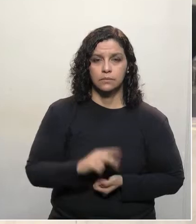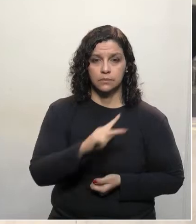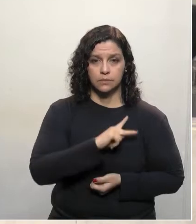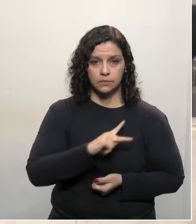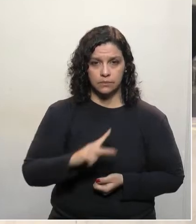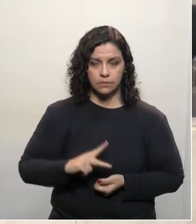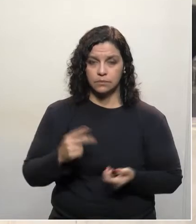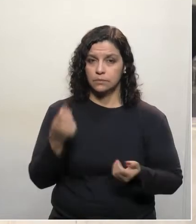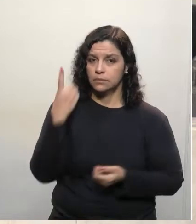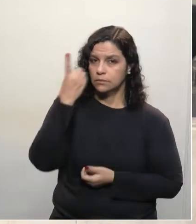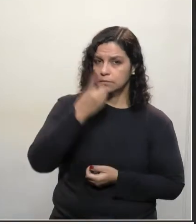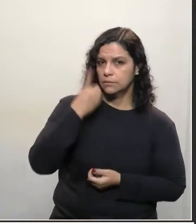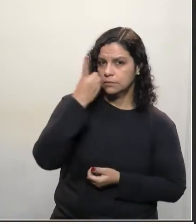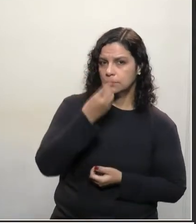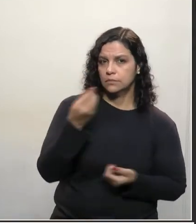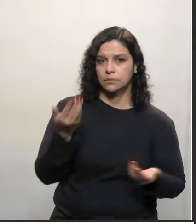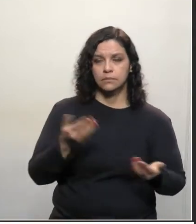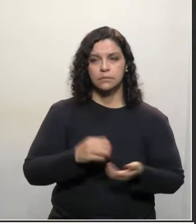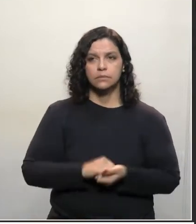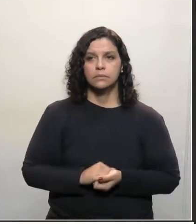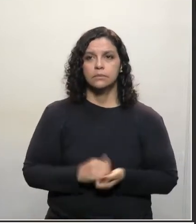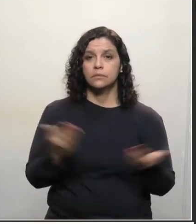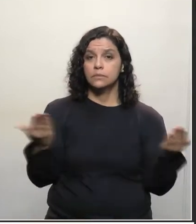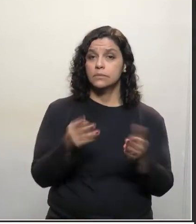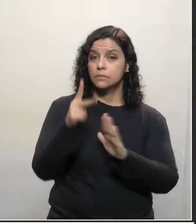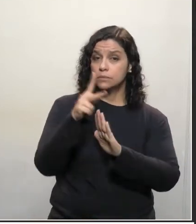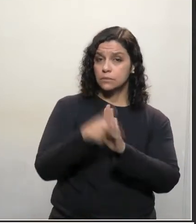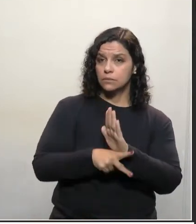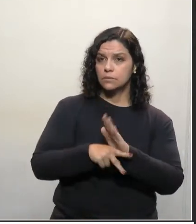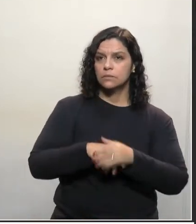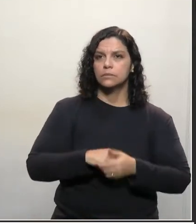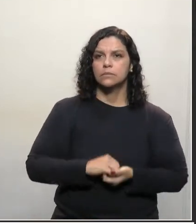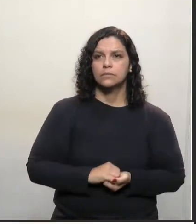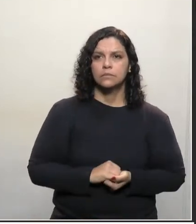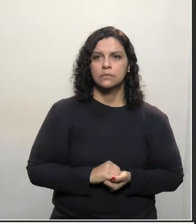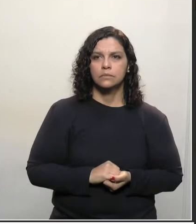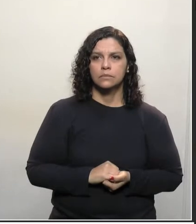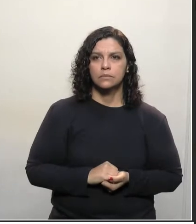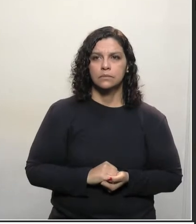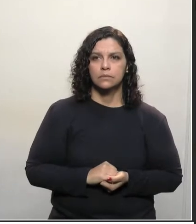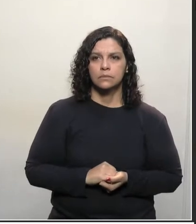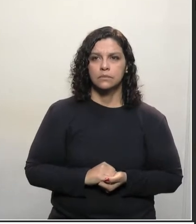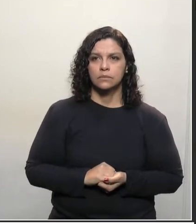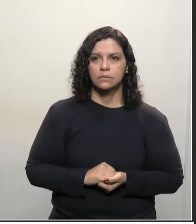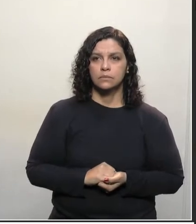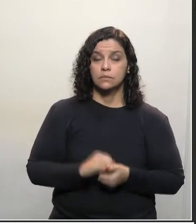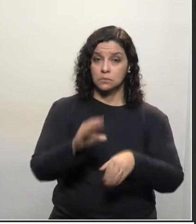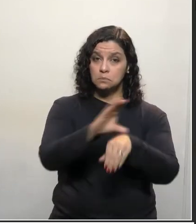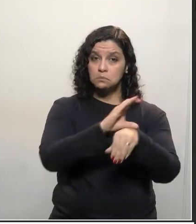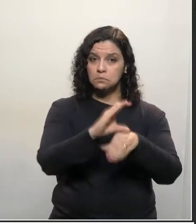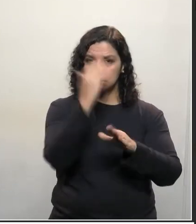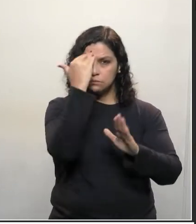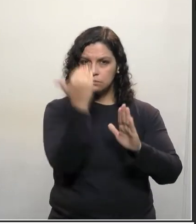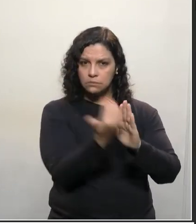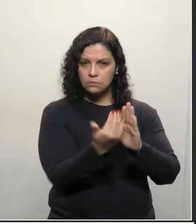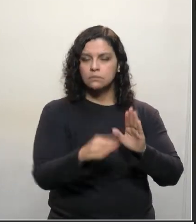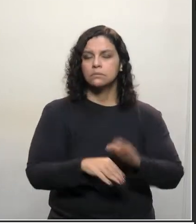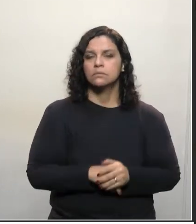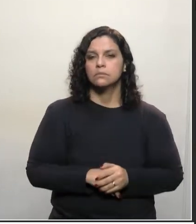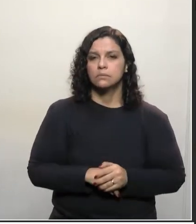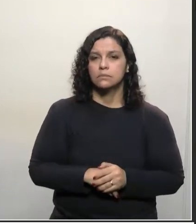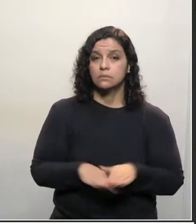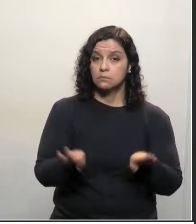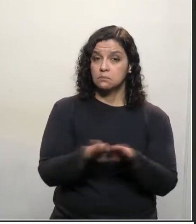Senhor presidente, senhores deputados, senhoras deputadas, este é um projeto que é constitucional, né?